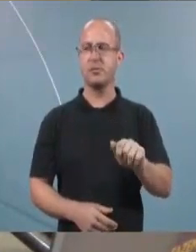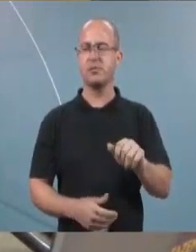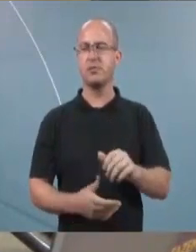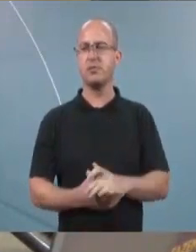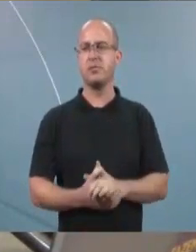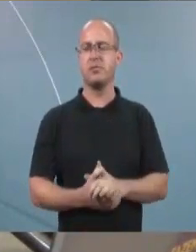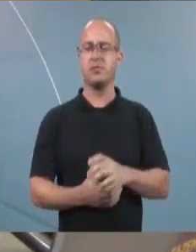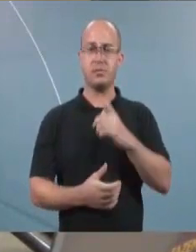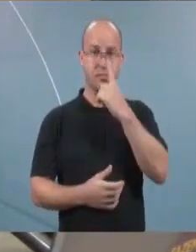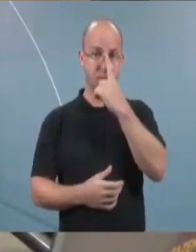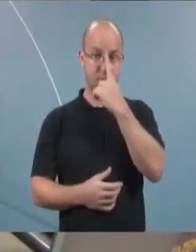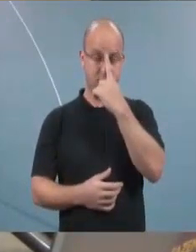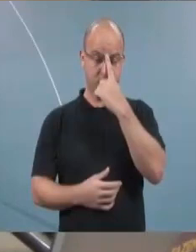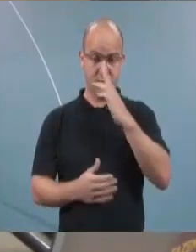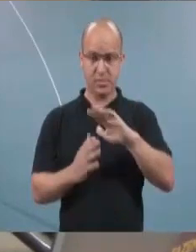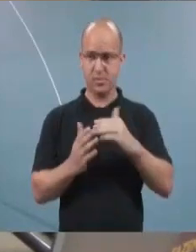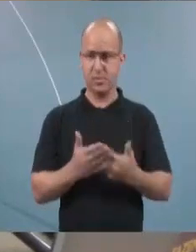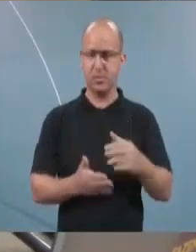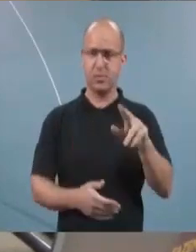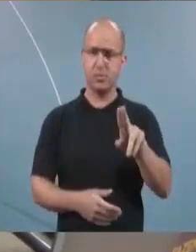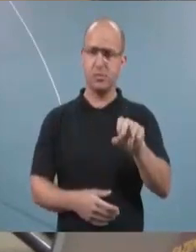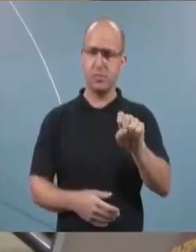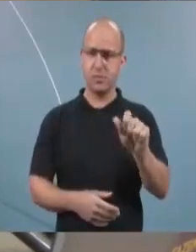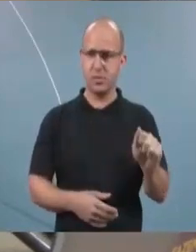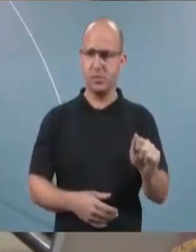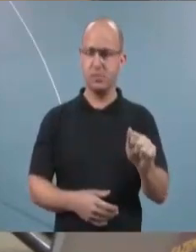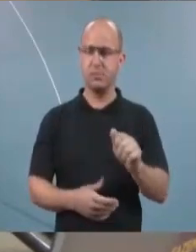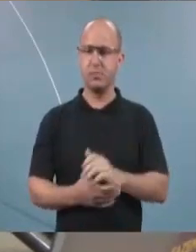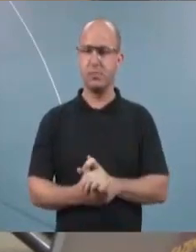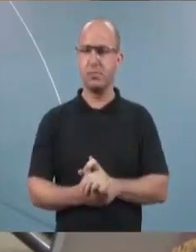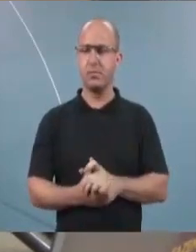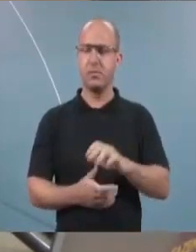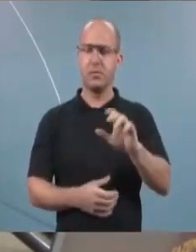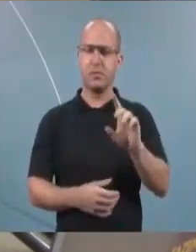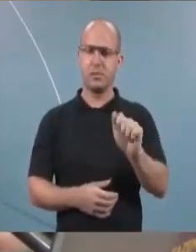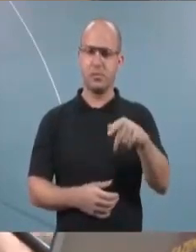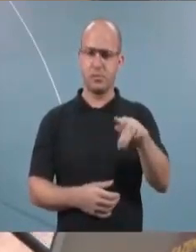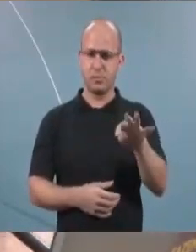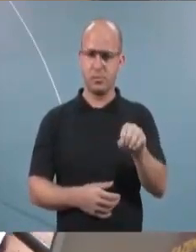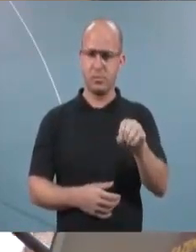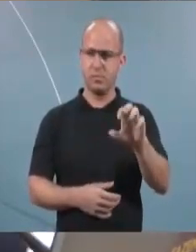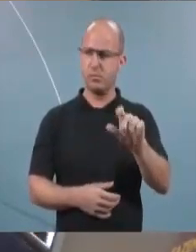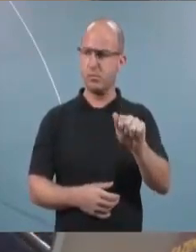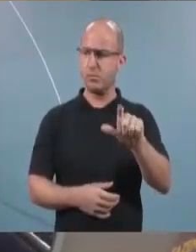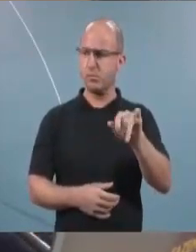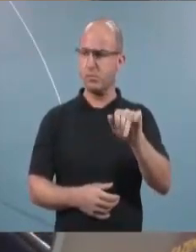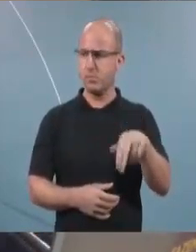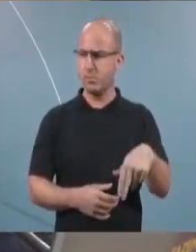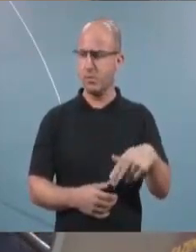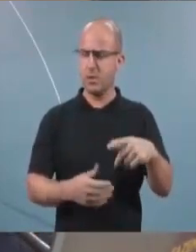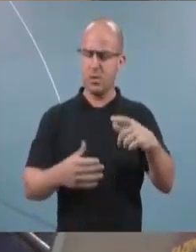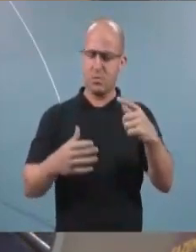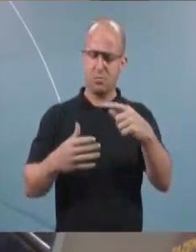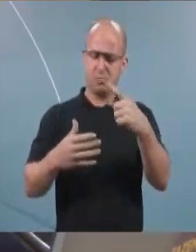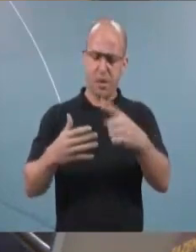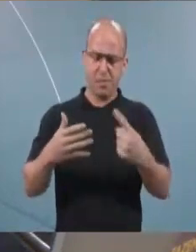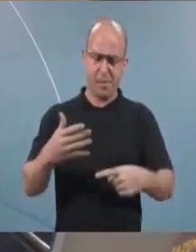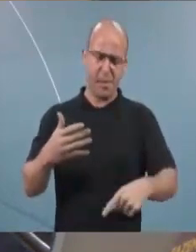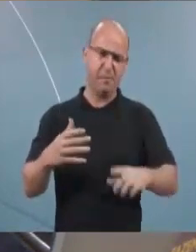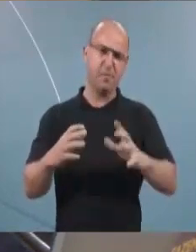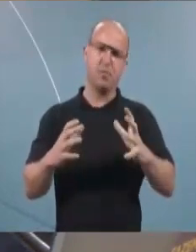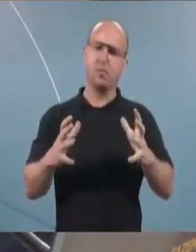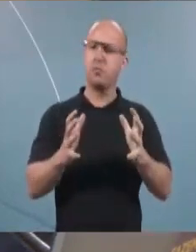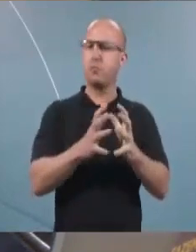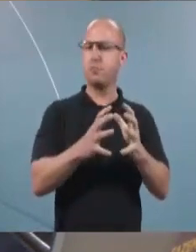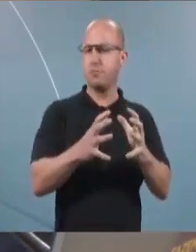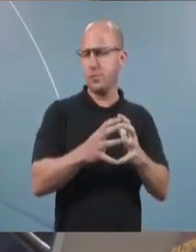Educacional Zé Augusto escolas zas Januário Antônio Aladim um conjunto de obras de